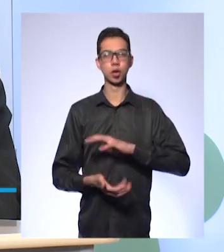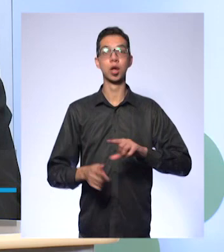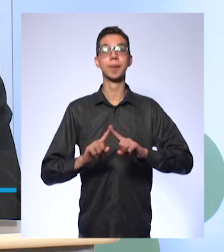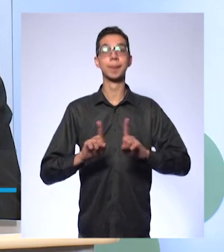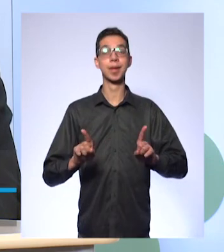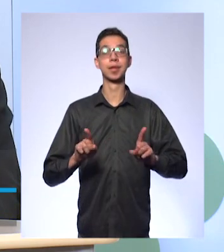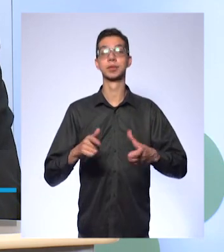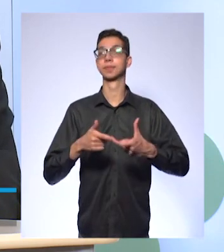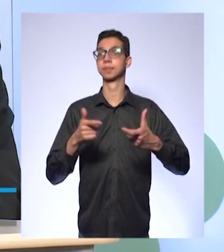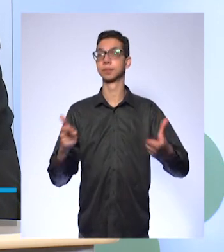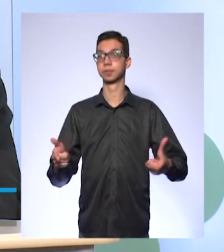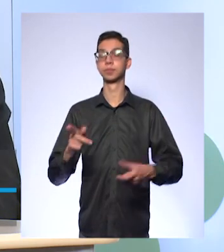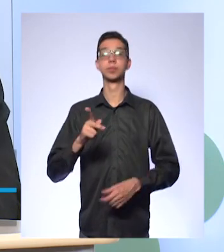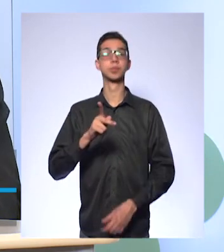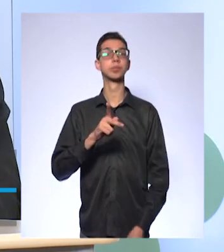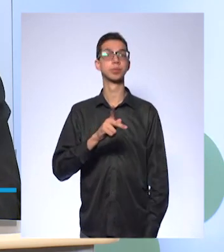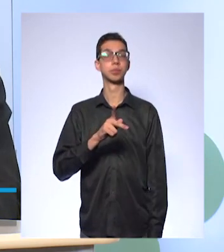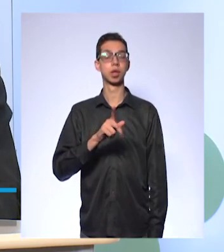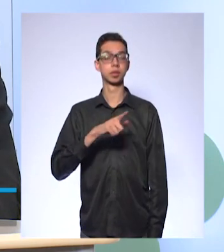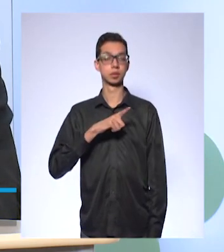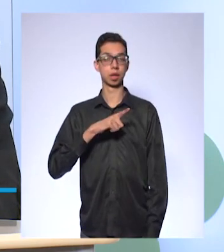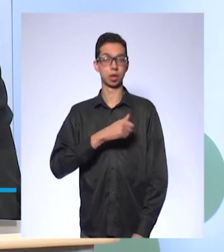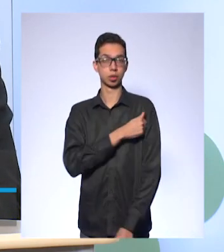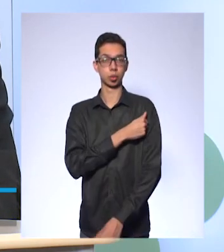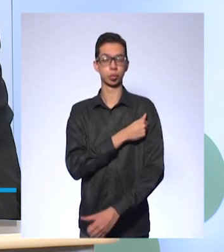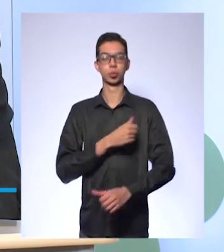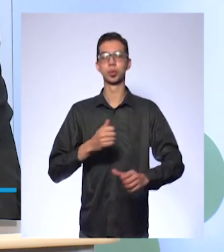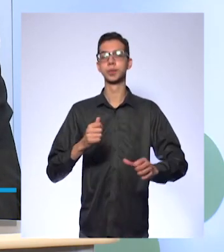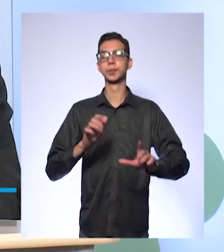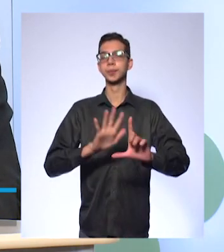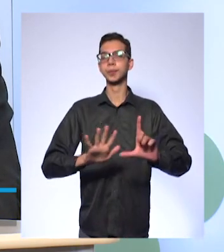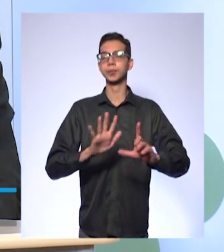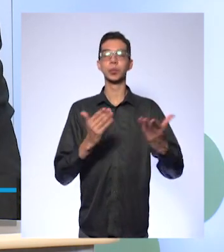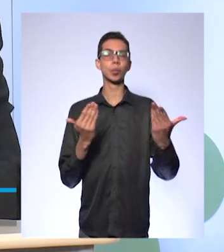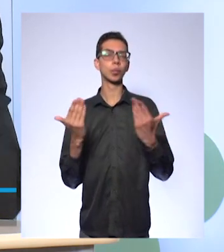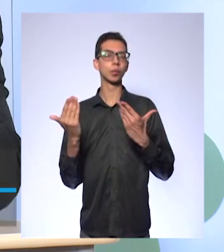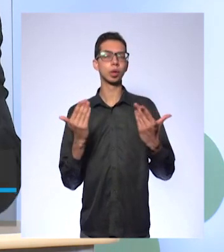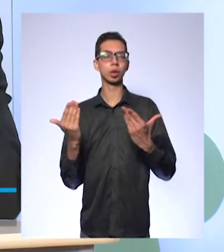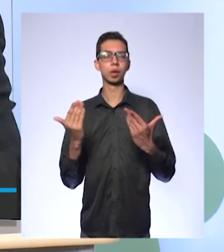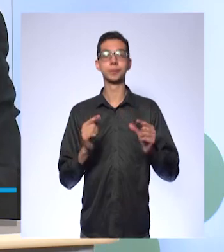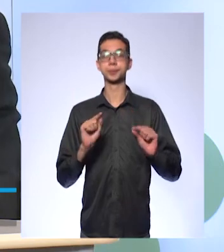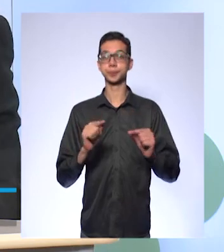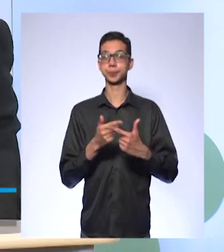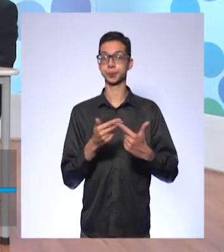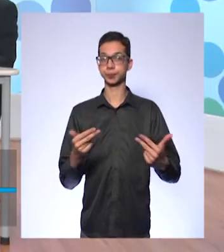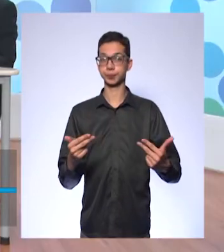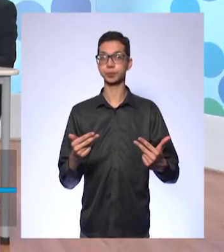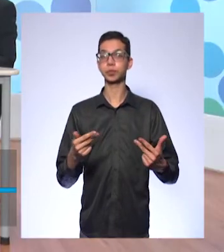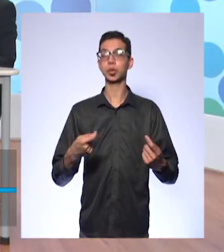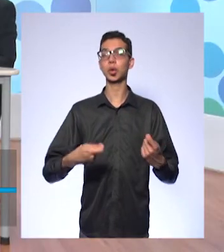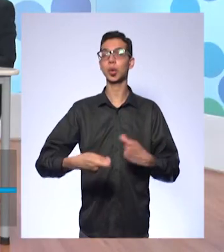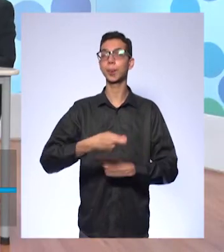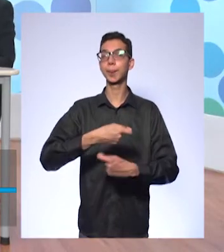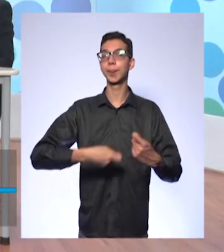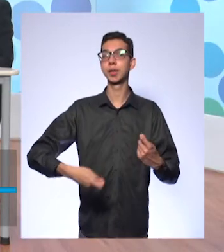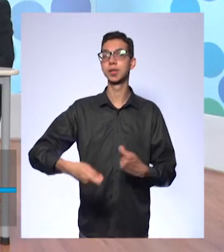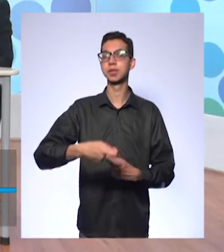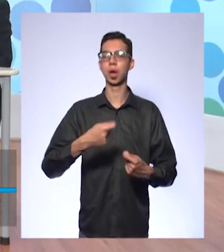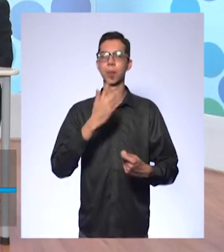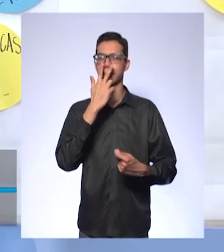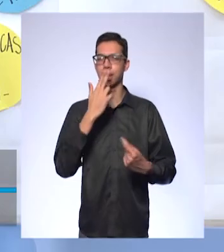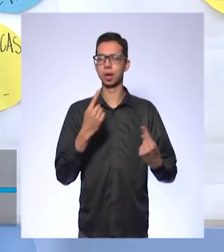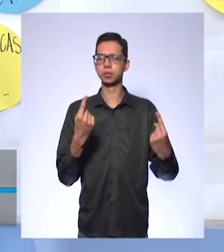estão relacionando essa imagem com concorrência comercial. Mas olha, que interessante. E